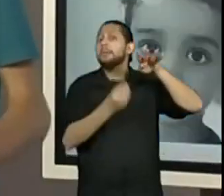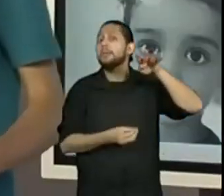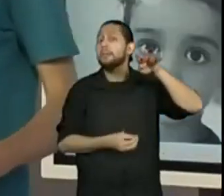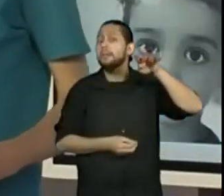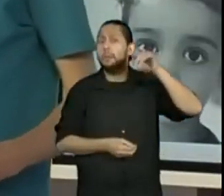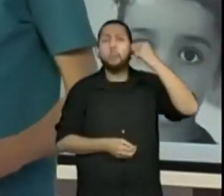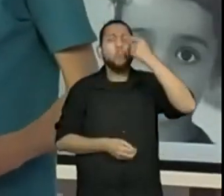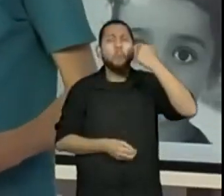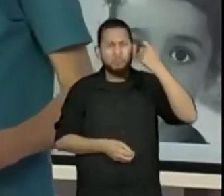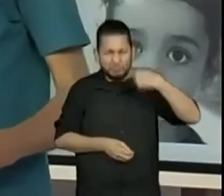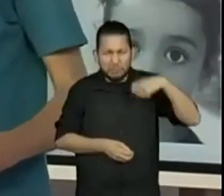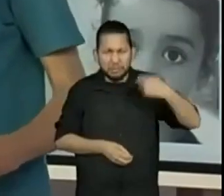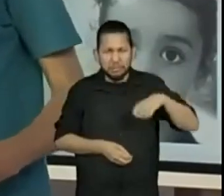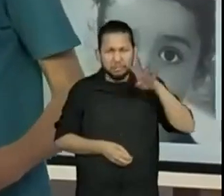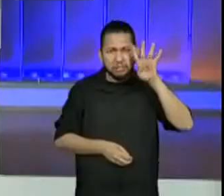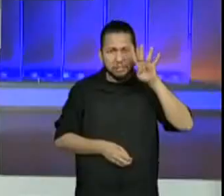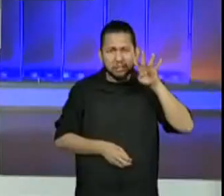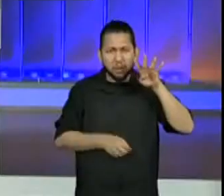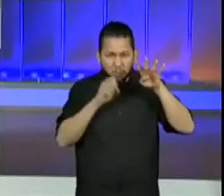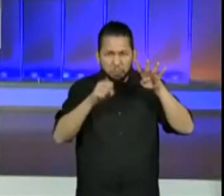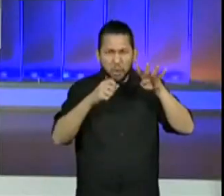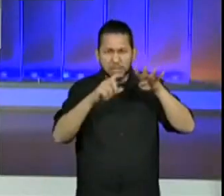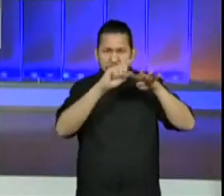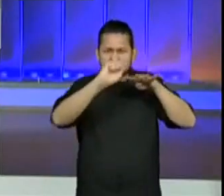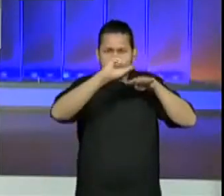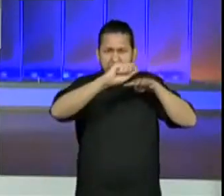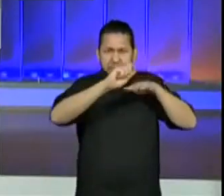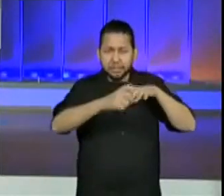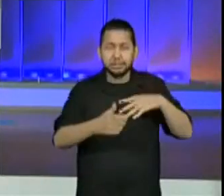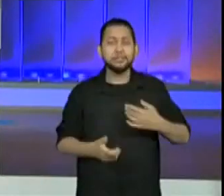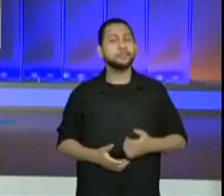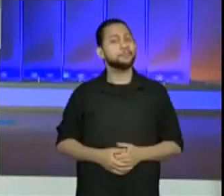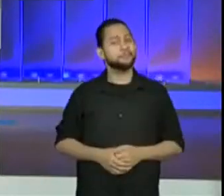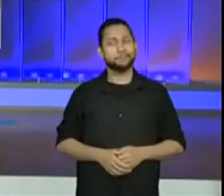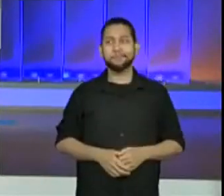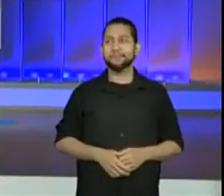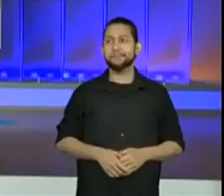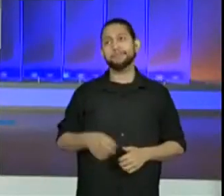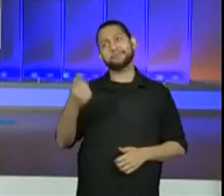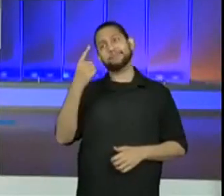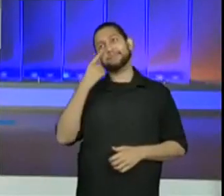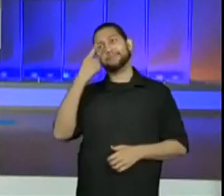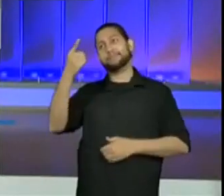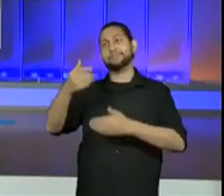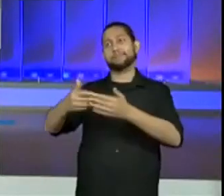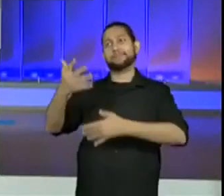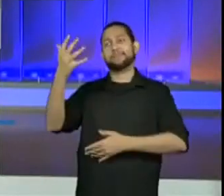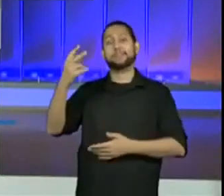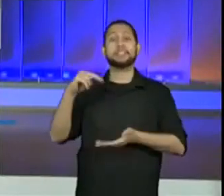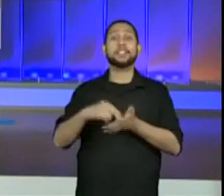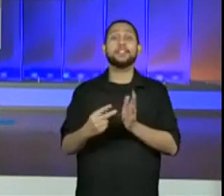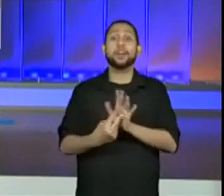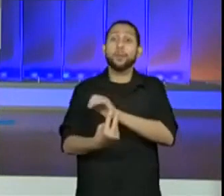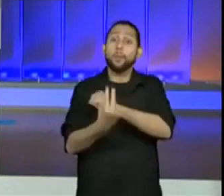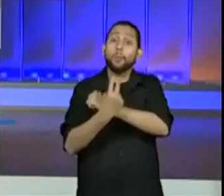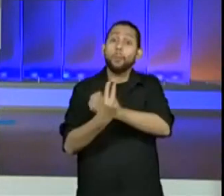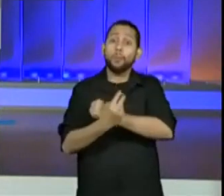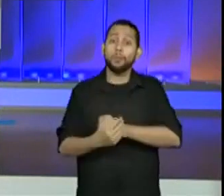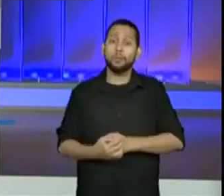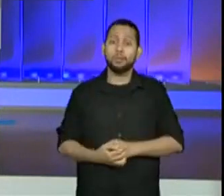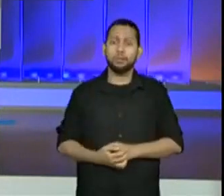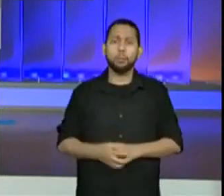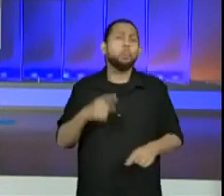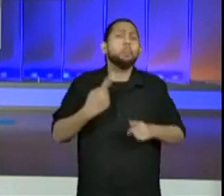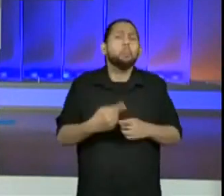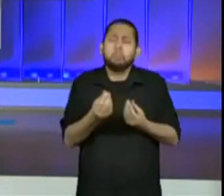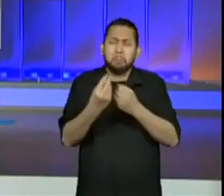nosso corpo? Os professores apontam a proteção dos nossos olhos. A proteção contra o